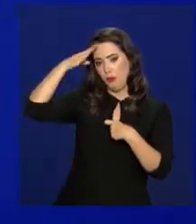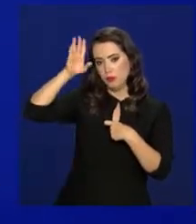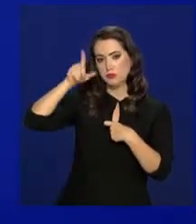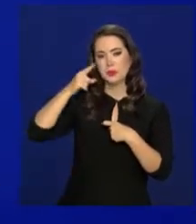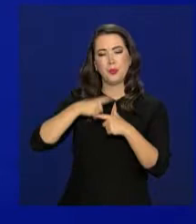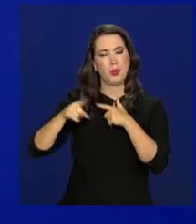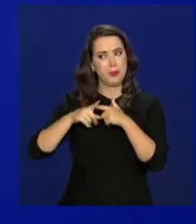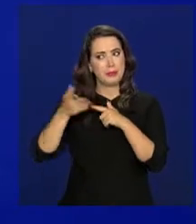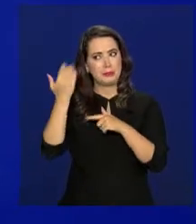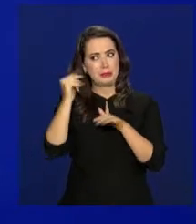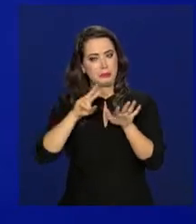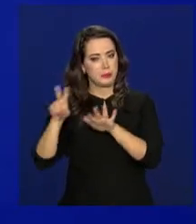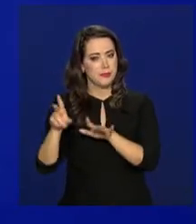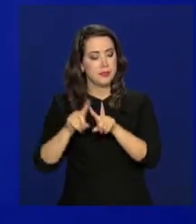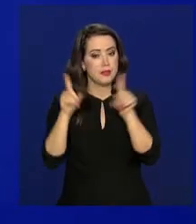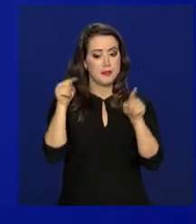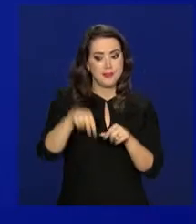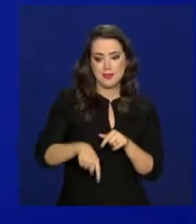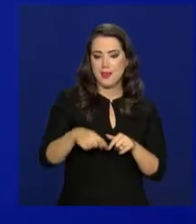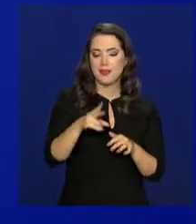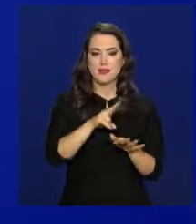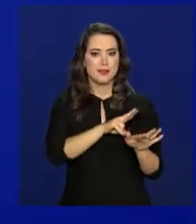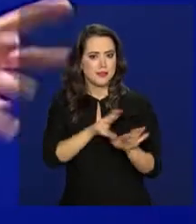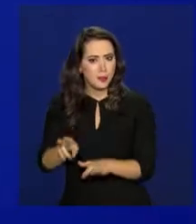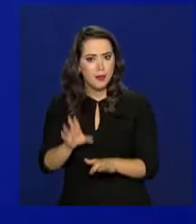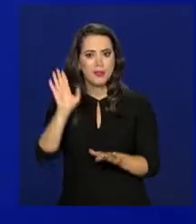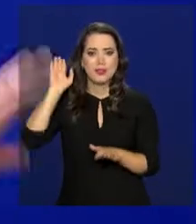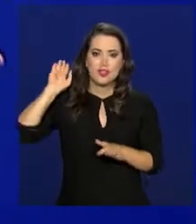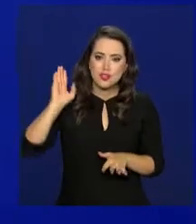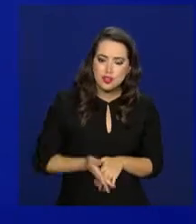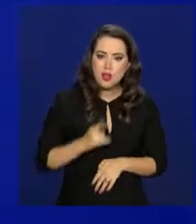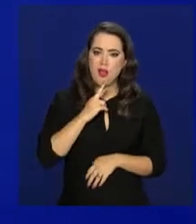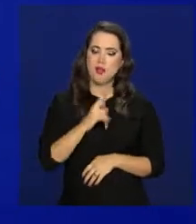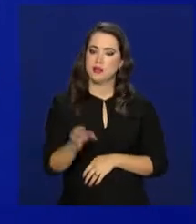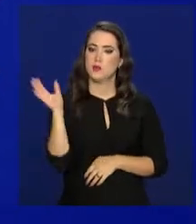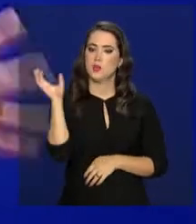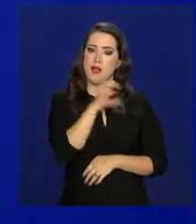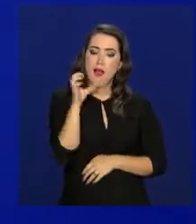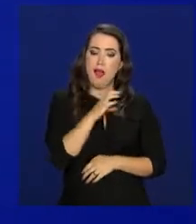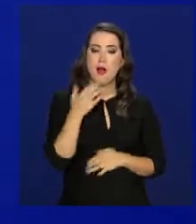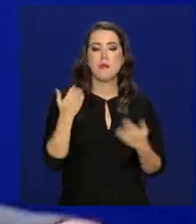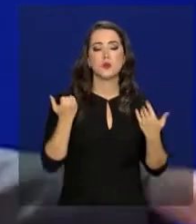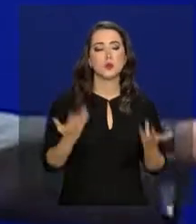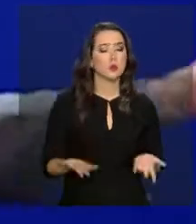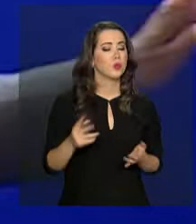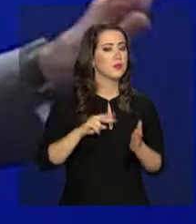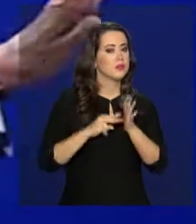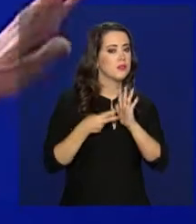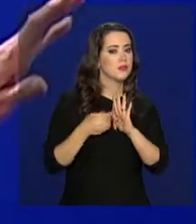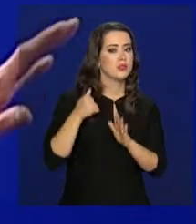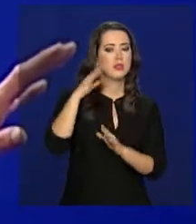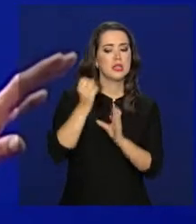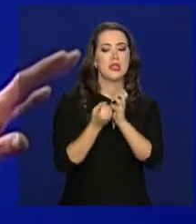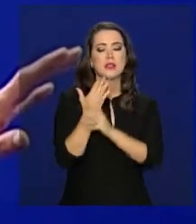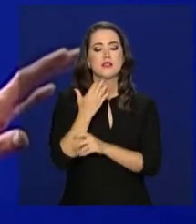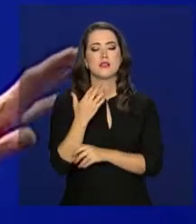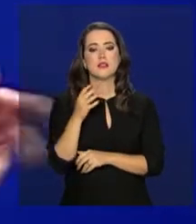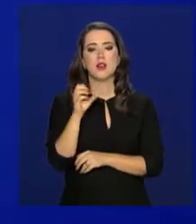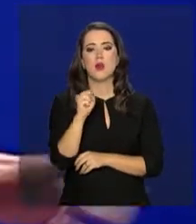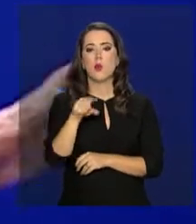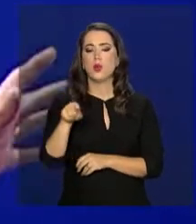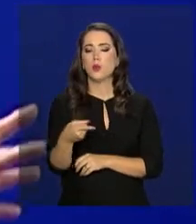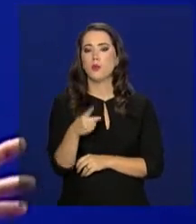está aqui o gilberto occhi depois de conversarmos tomar uma providência imediata que na verdade vai dar emprego a mais de 8 mil